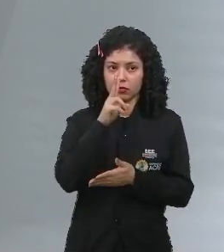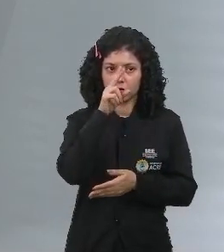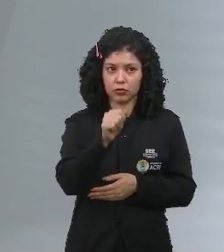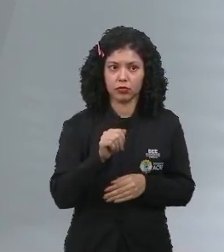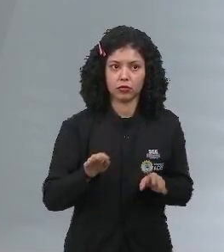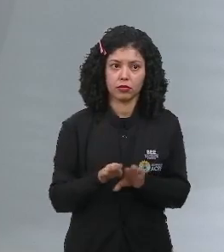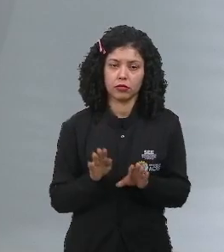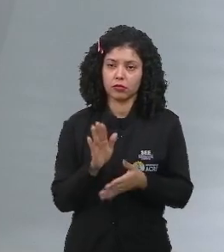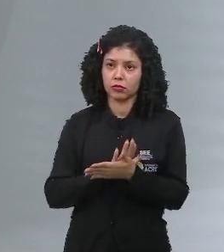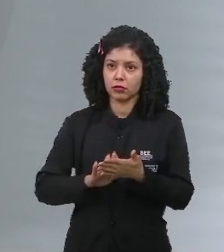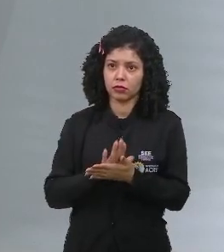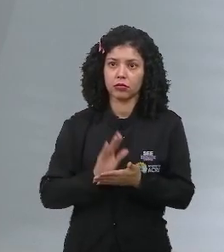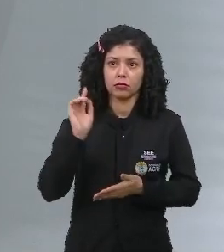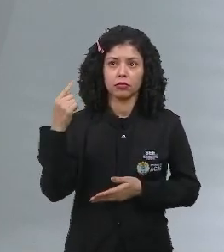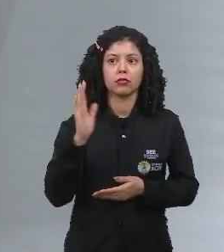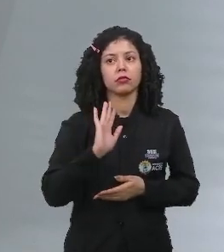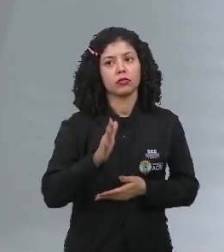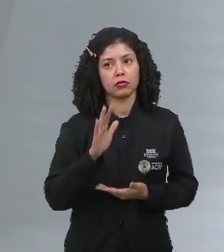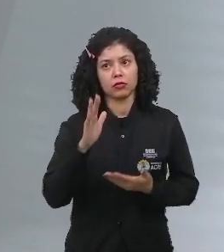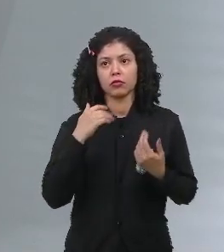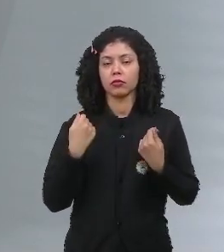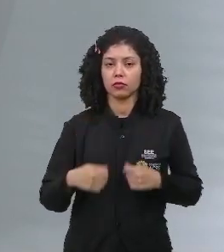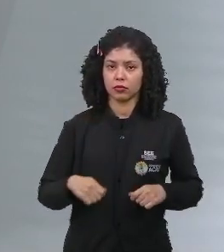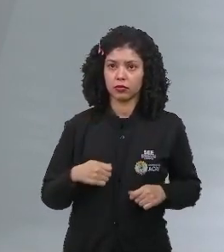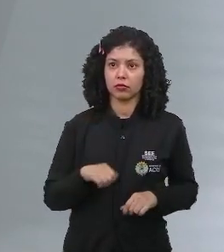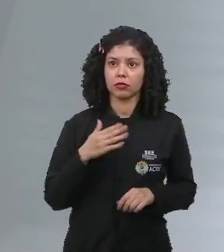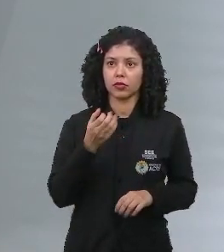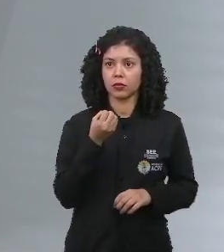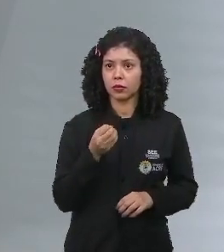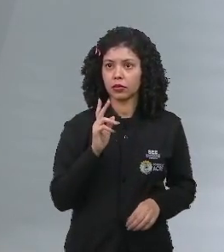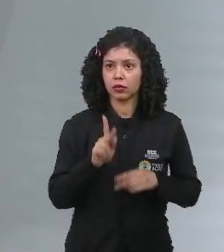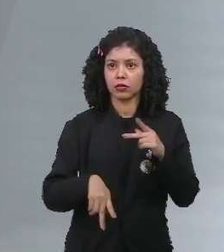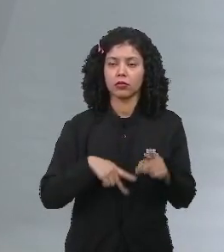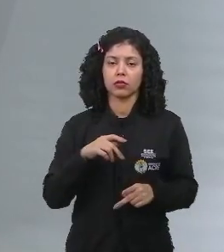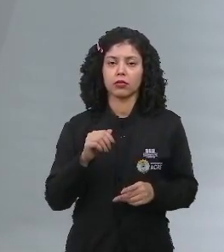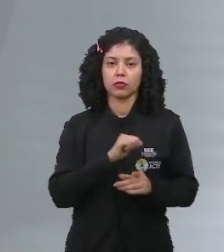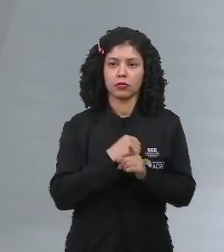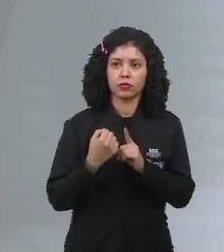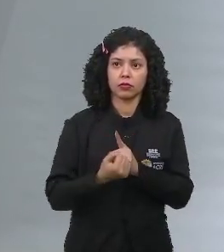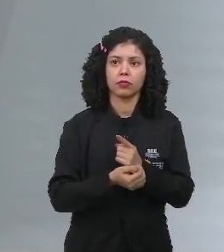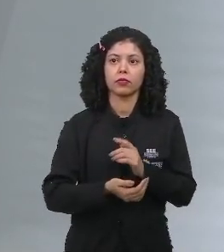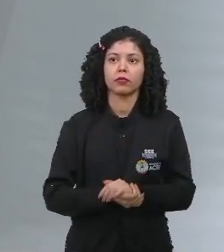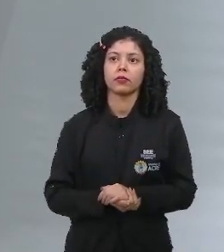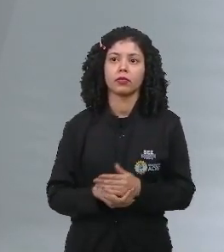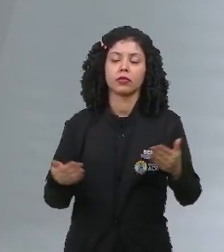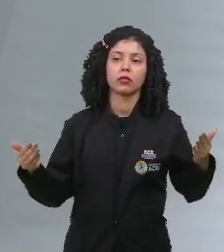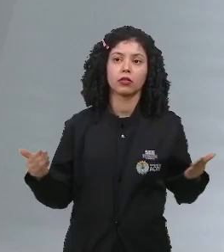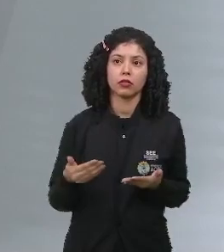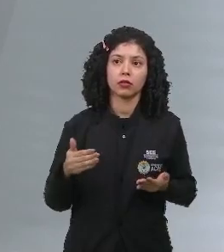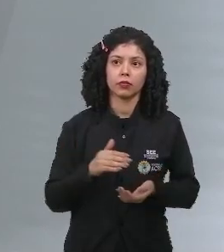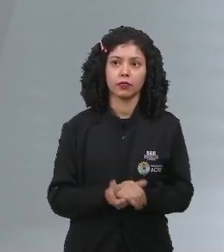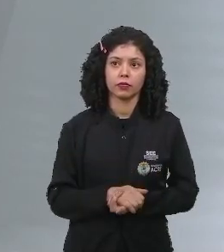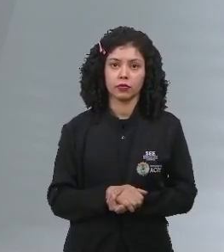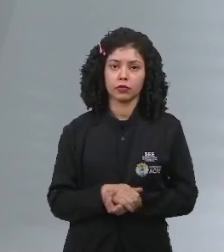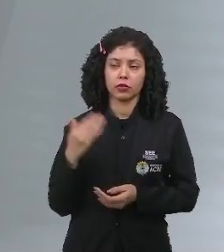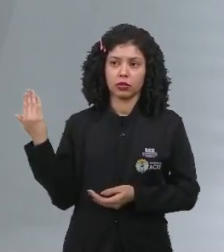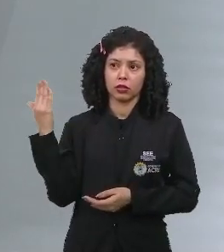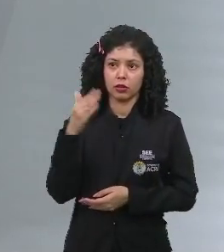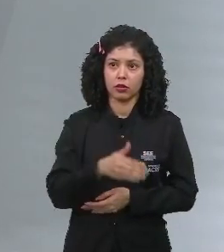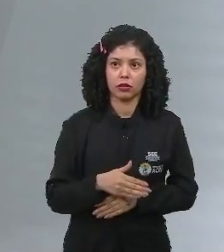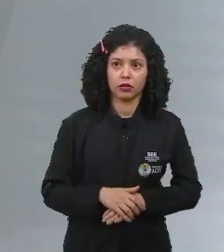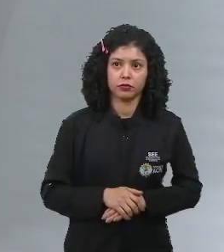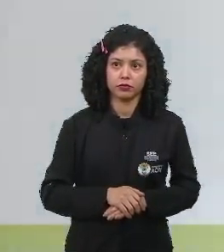poder aprovar aquilo que deve ser aprovado para o bem da sociedade então agora nós vamos diretamente